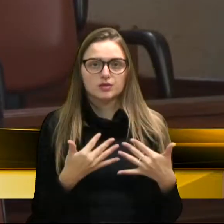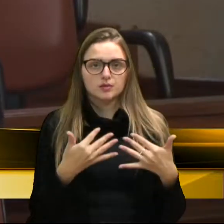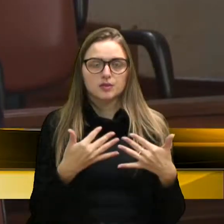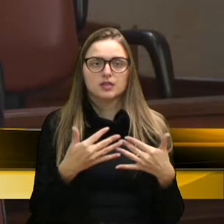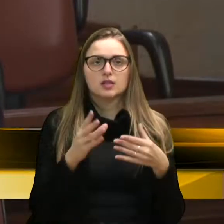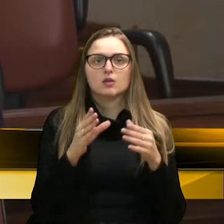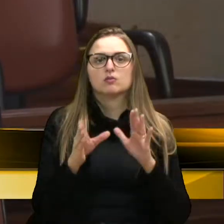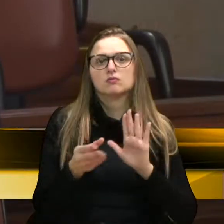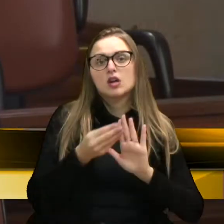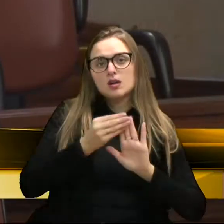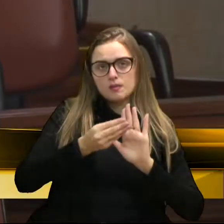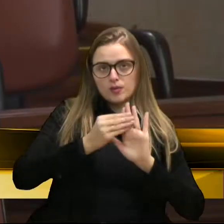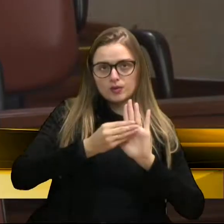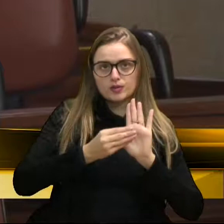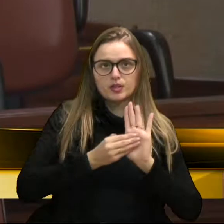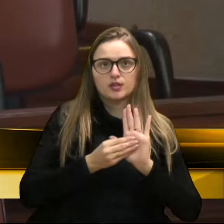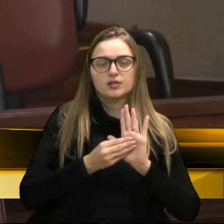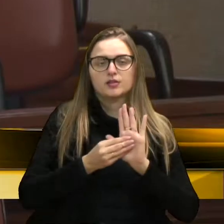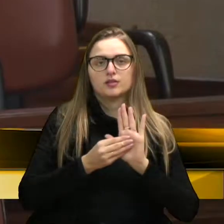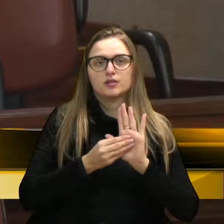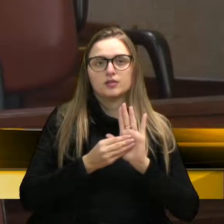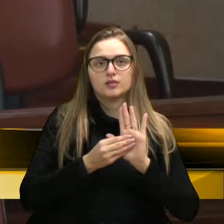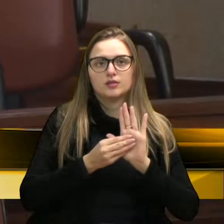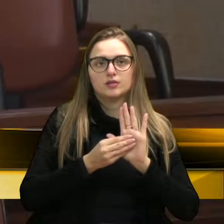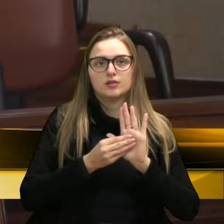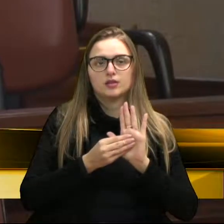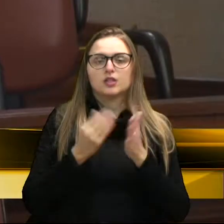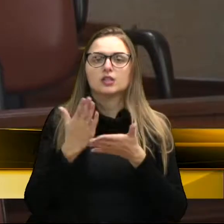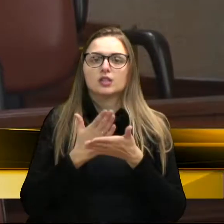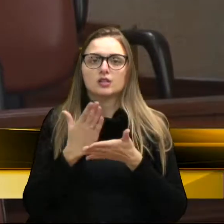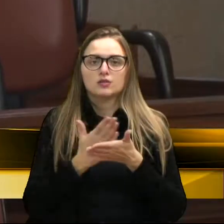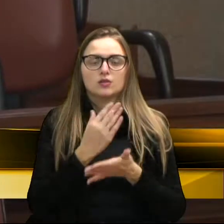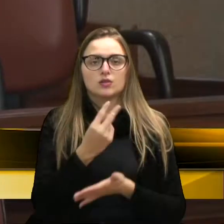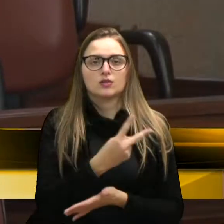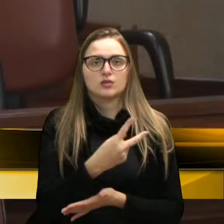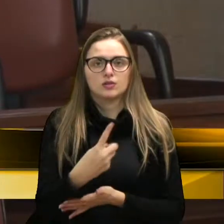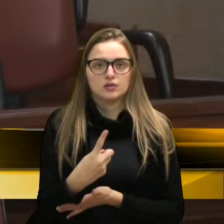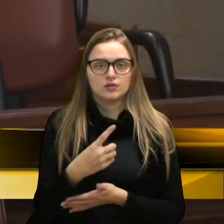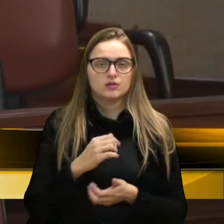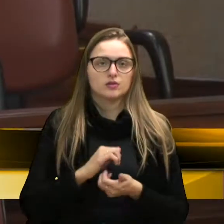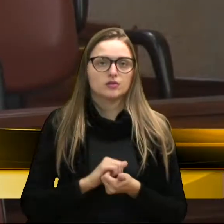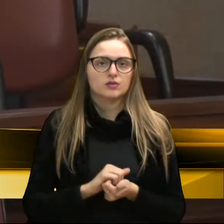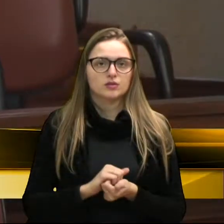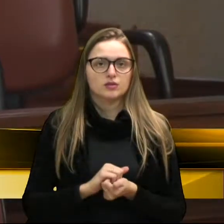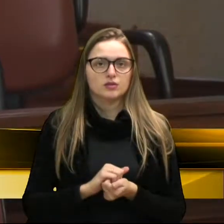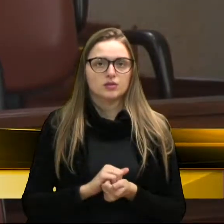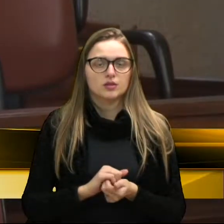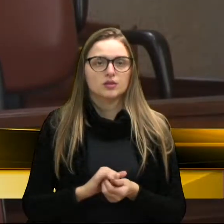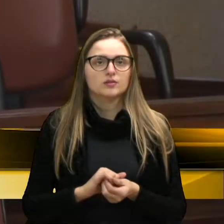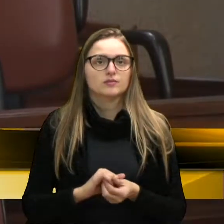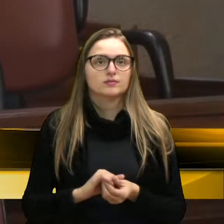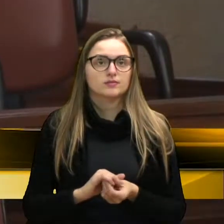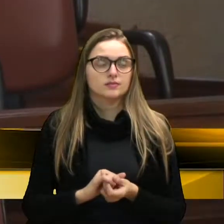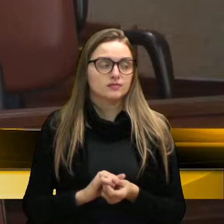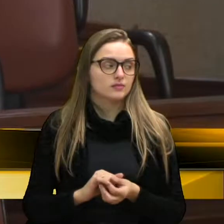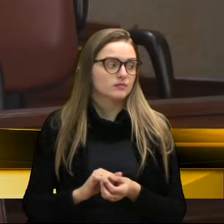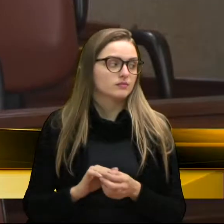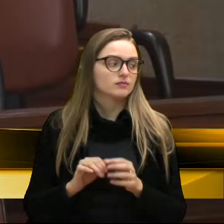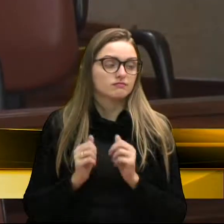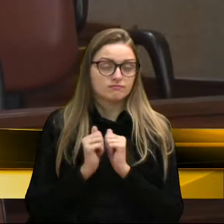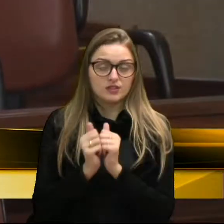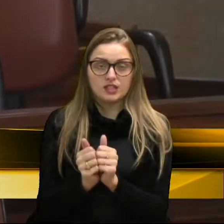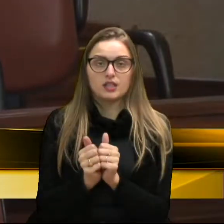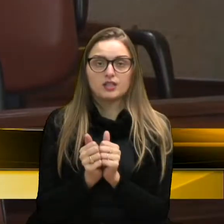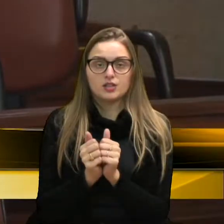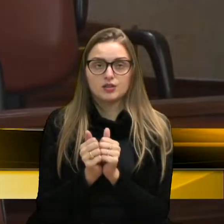acostada e o teor do autógrafo de folhas 21. Outro sim, merece referência à